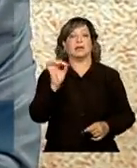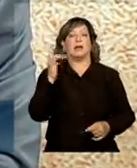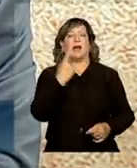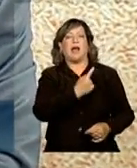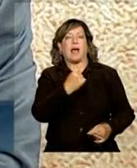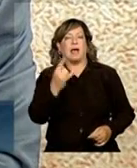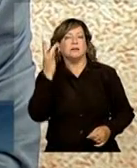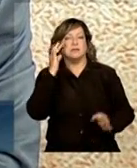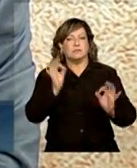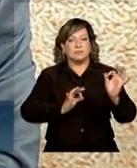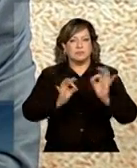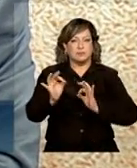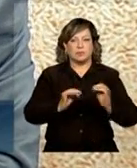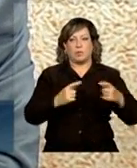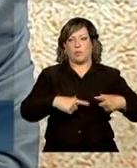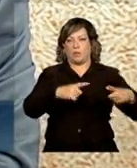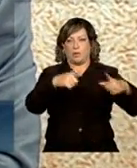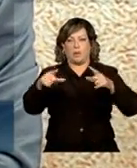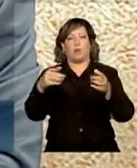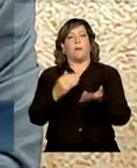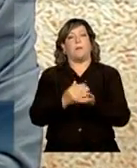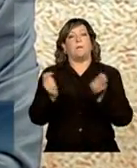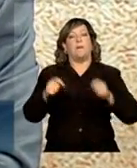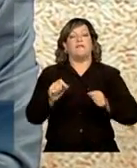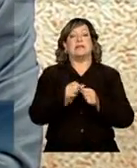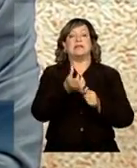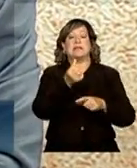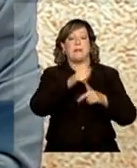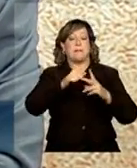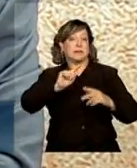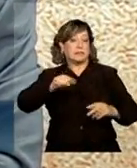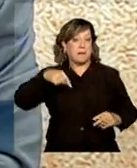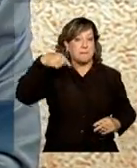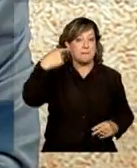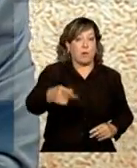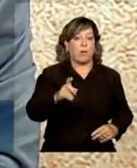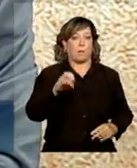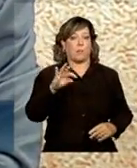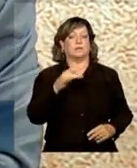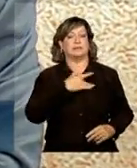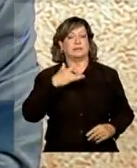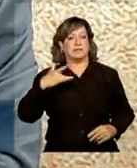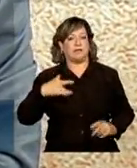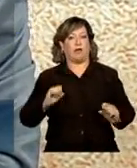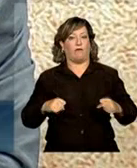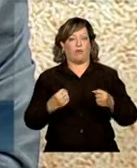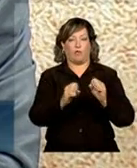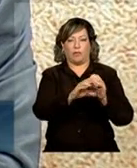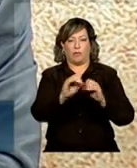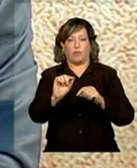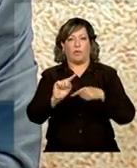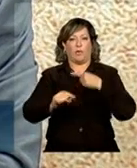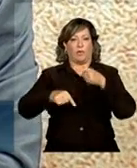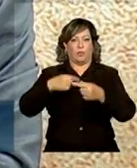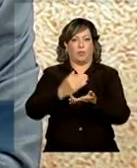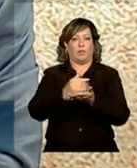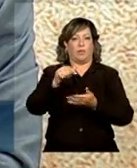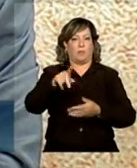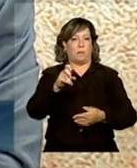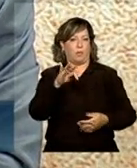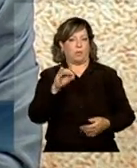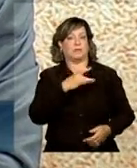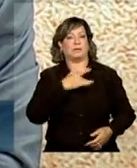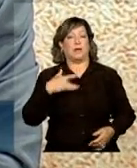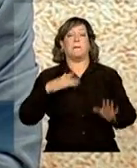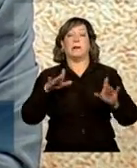local poder fazer se meses depois na unidade de saúde reforçando orientação para para ir pra unidade de saúde mas